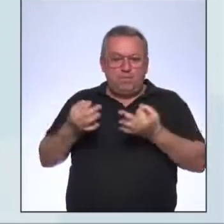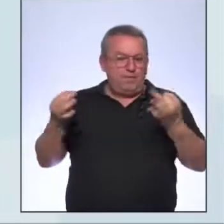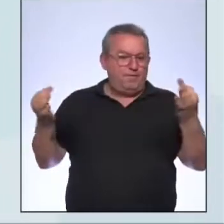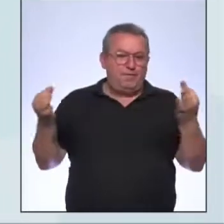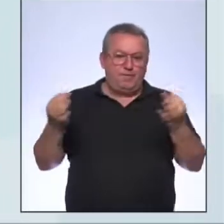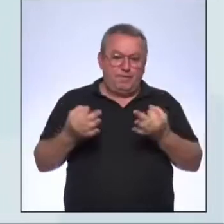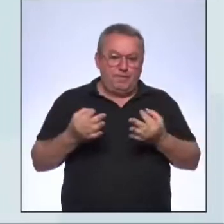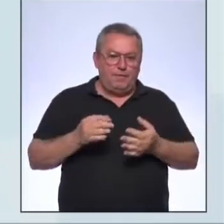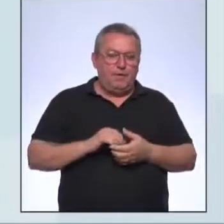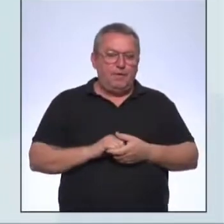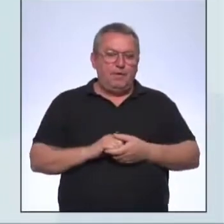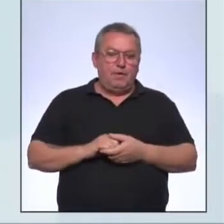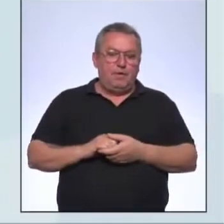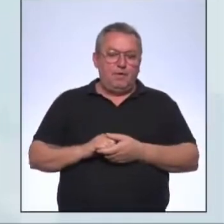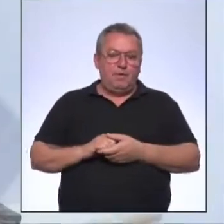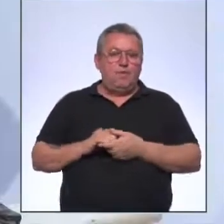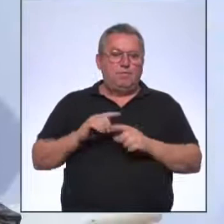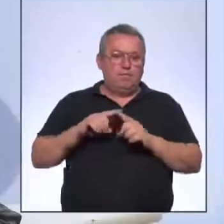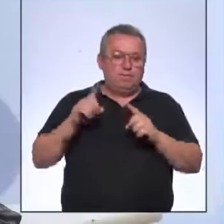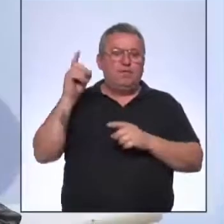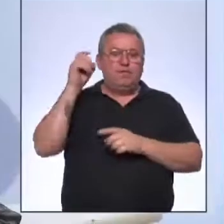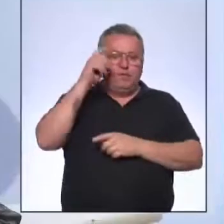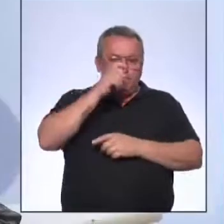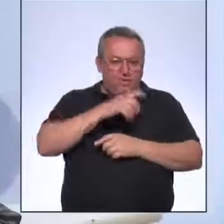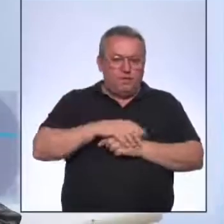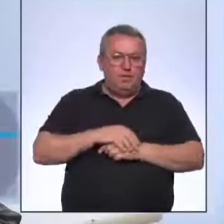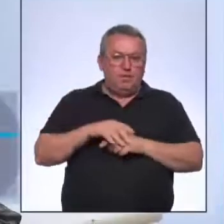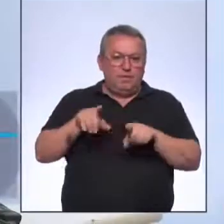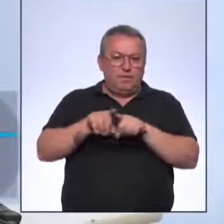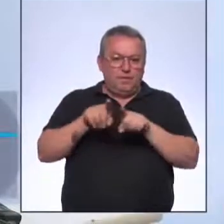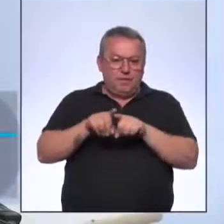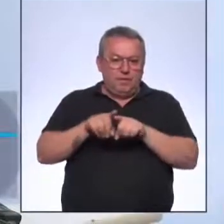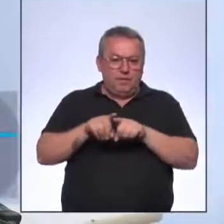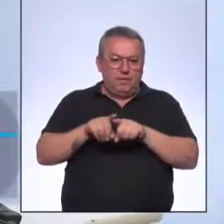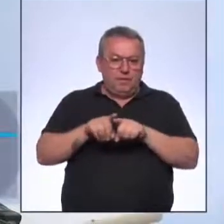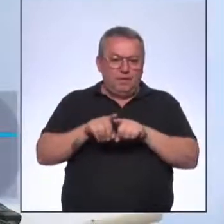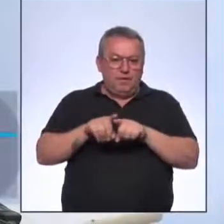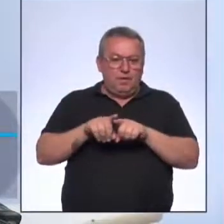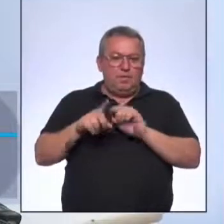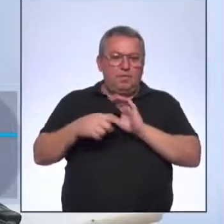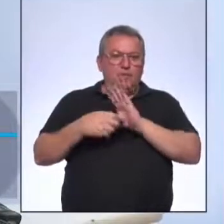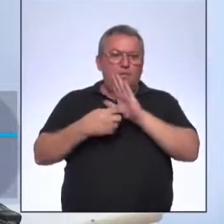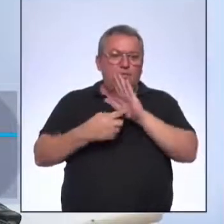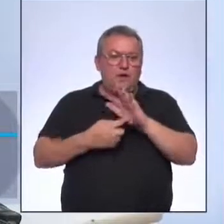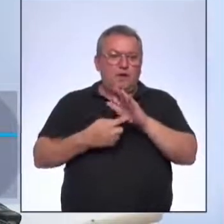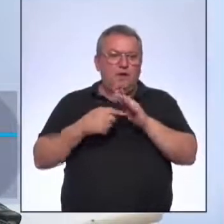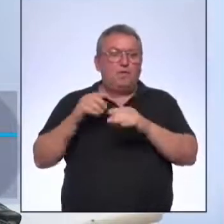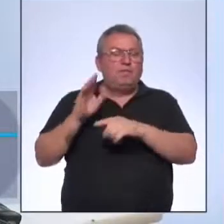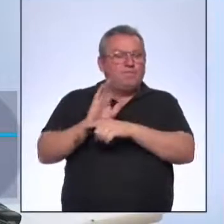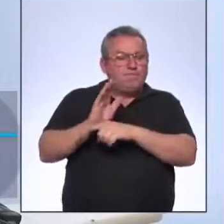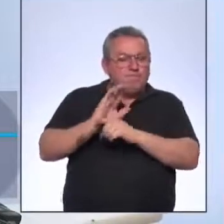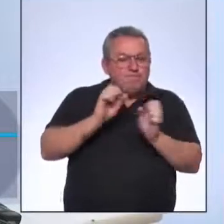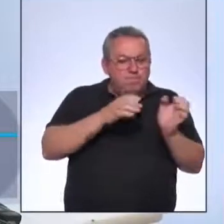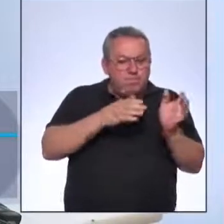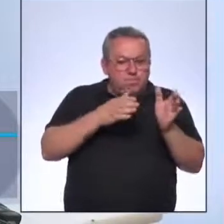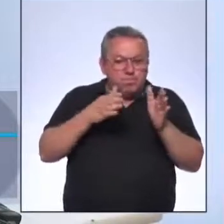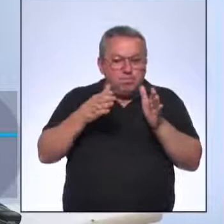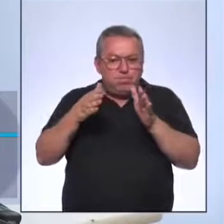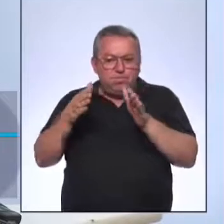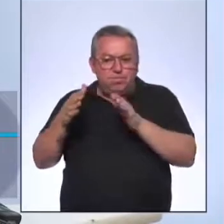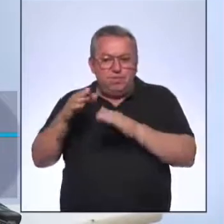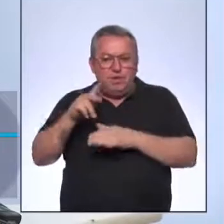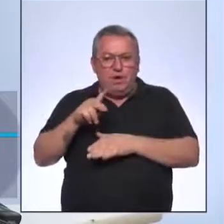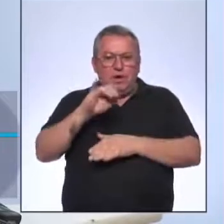elaborados e sincronizados. Bem difícil, viu, pessoal? Eu trouxe para vocês apreciarem um pedacinho